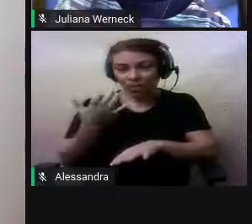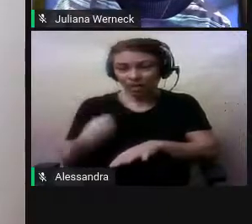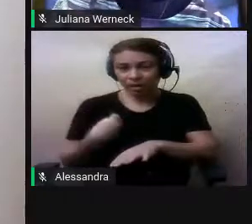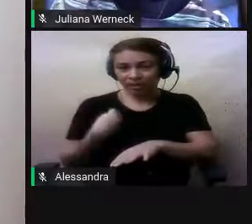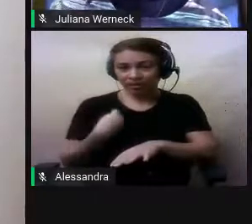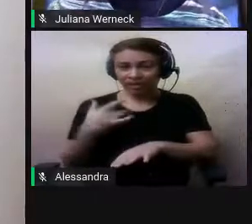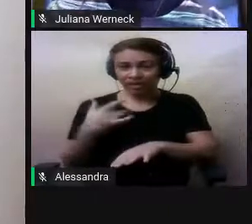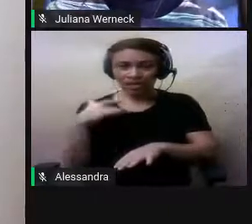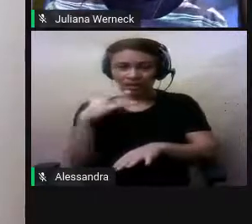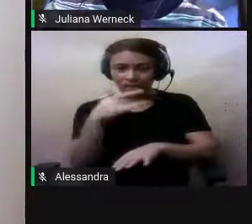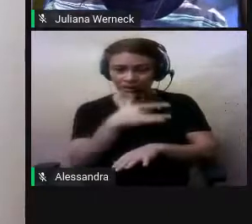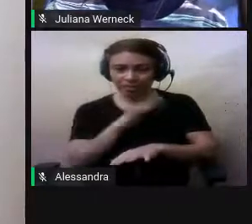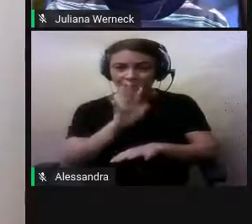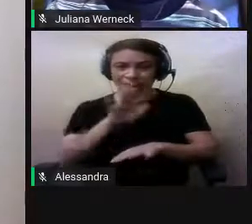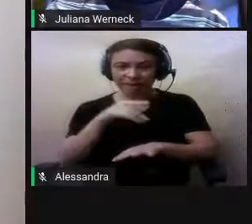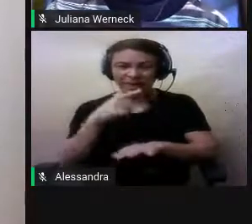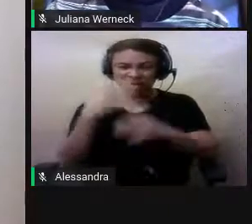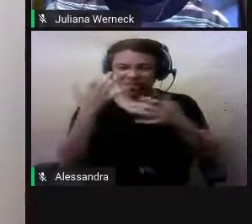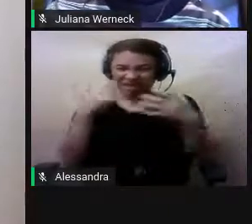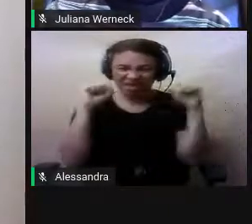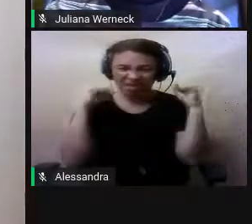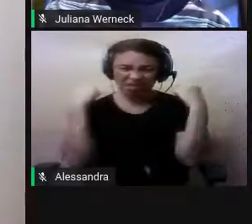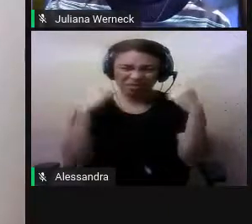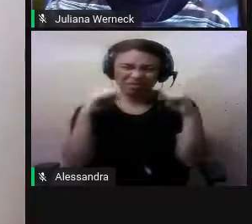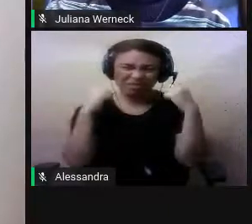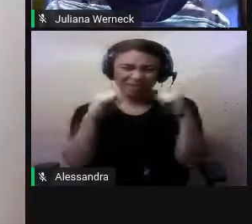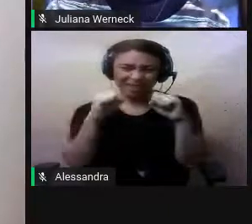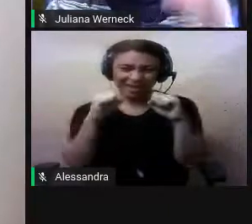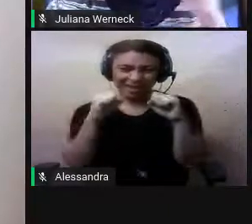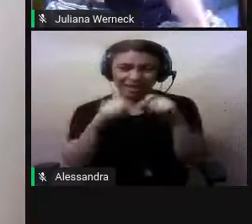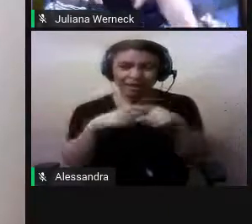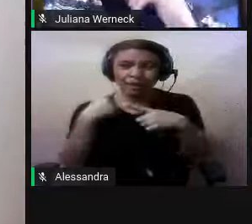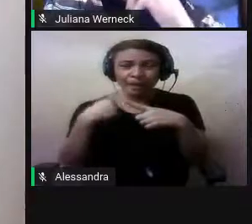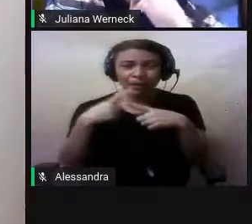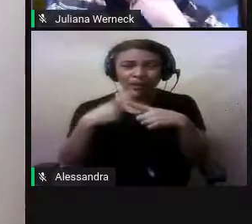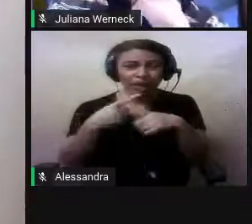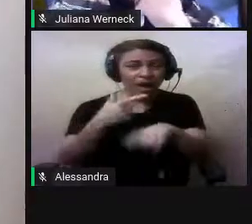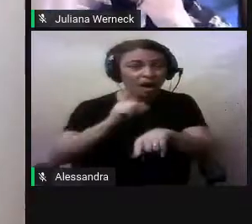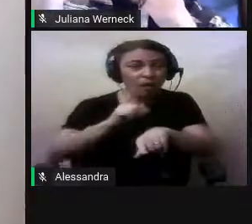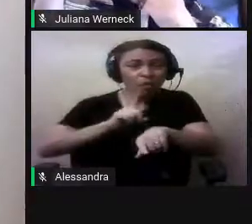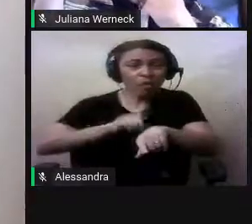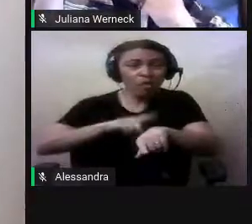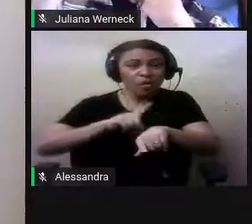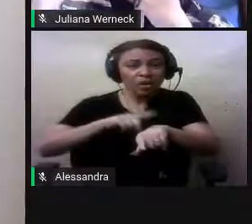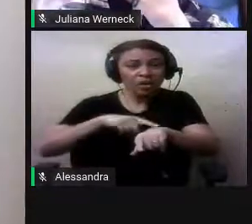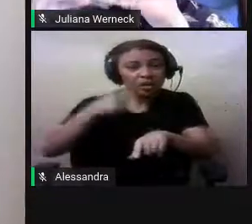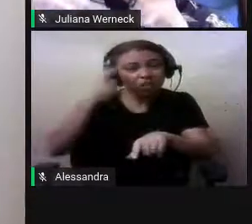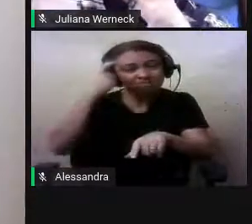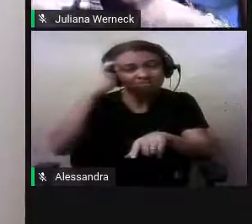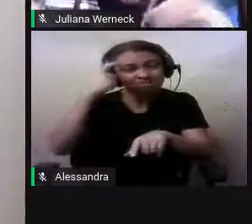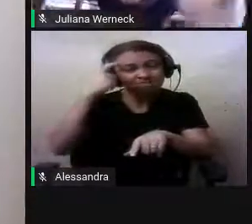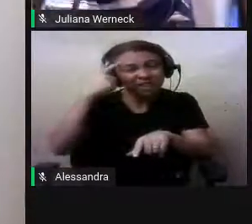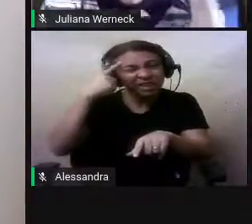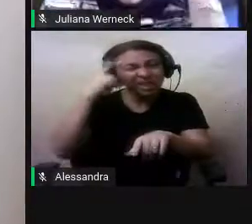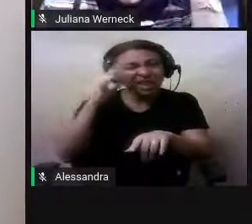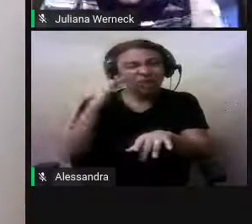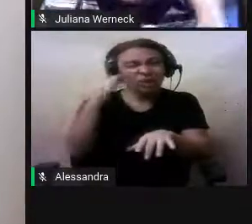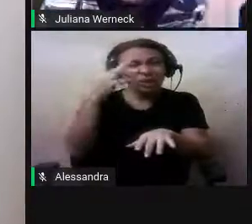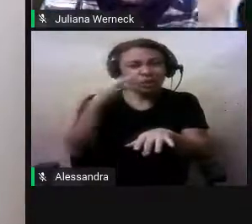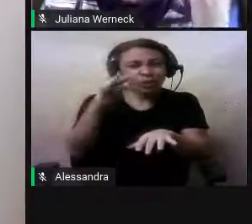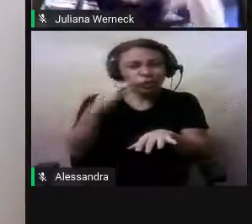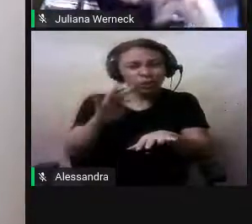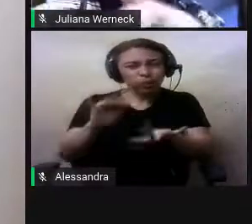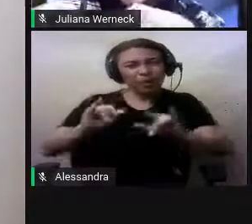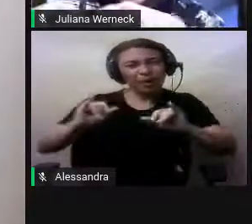saudável, mas eu não quero fazer atividade física, é porque em algum momento no meu inconsciente eu estou colocando mais dor ao fato